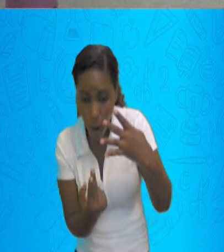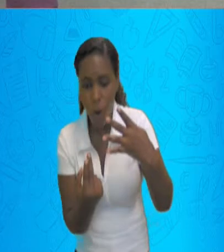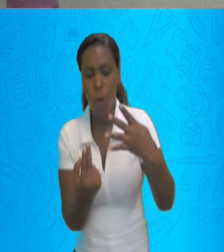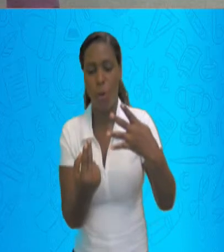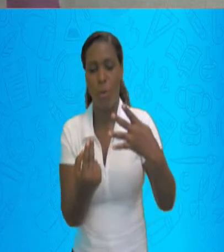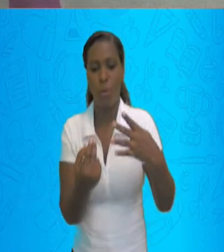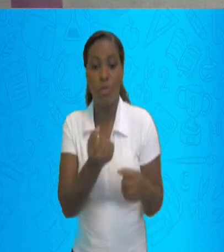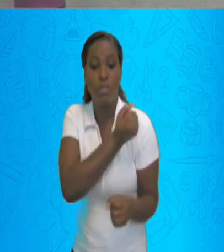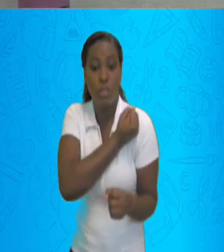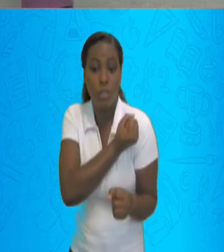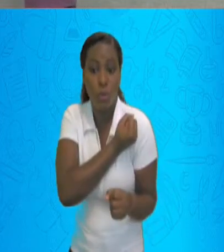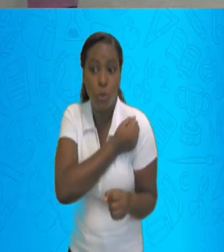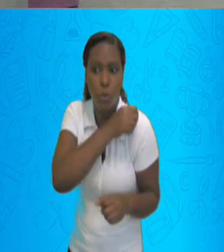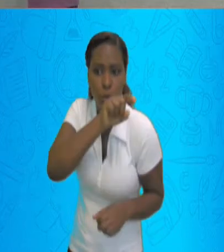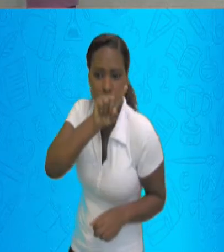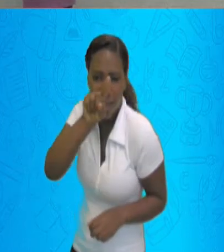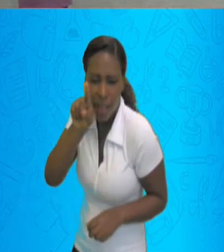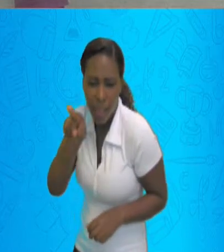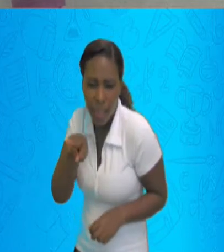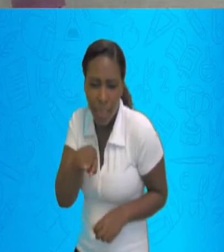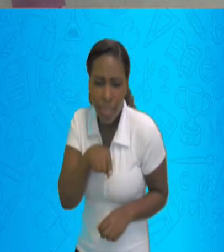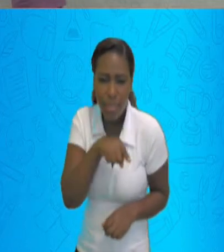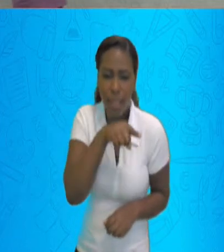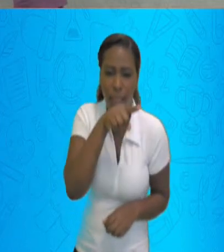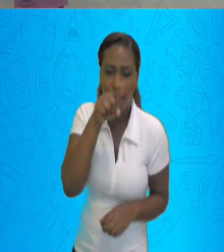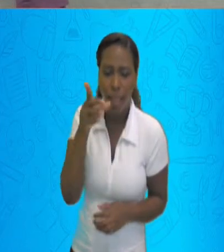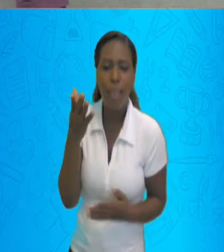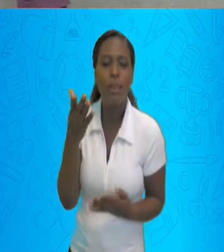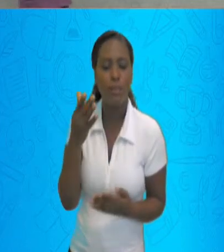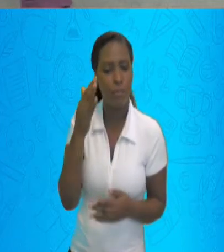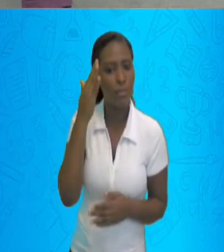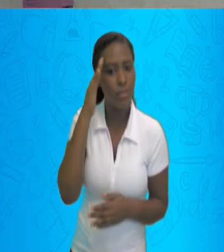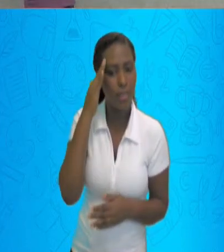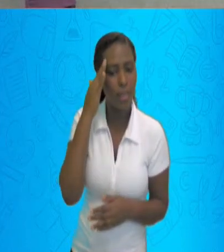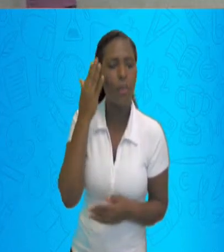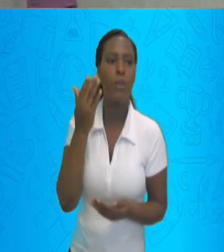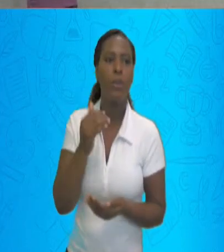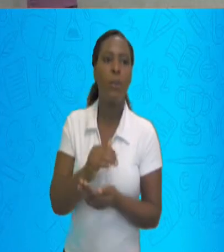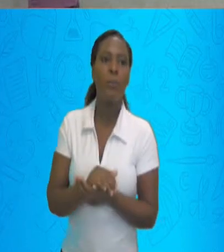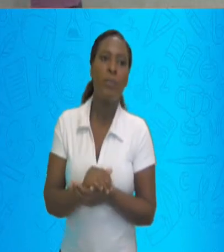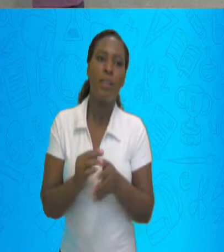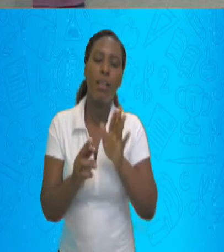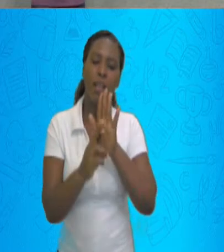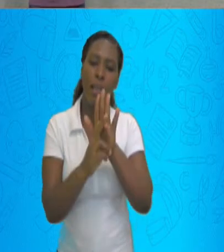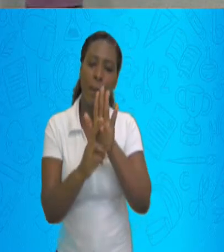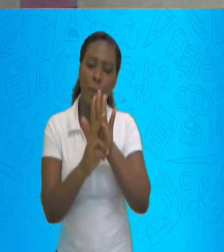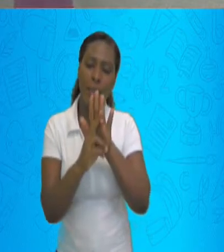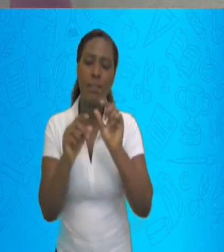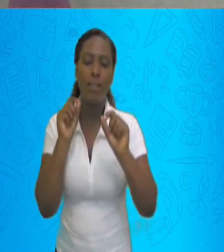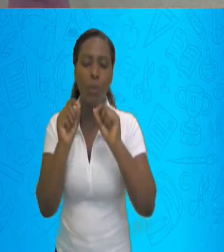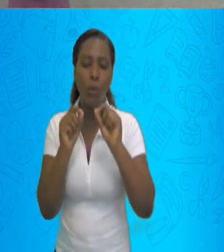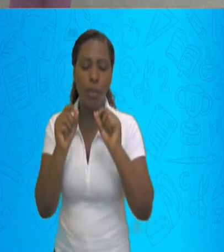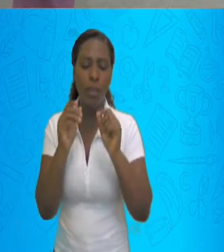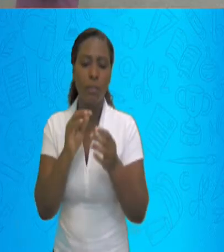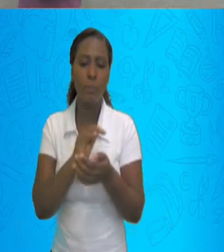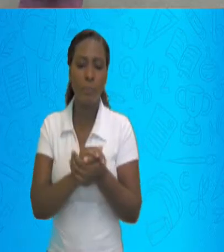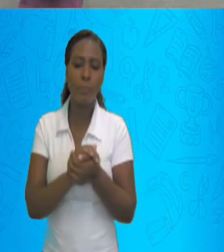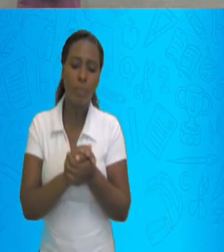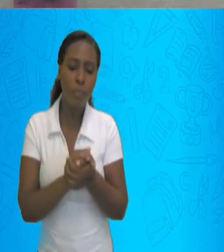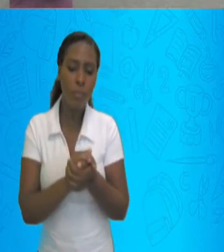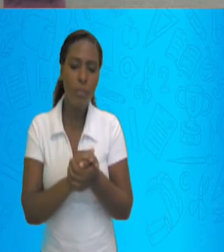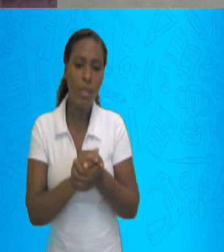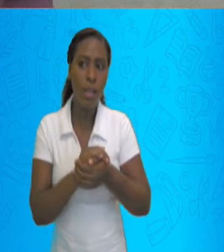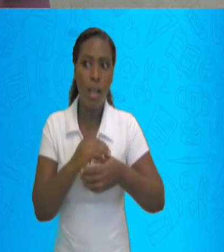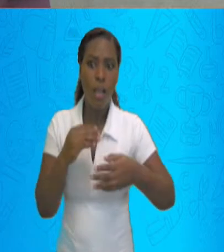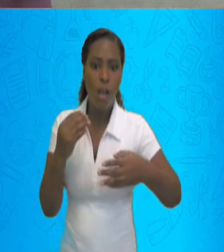os números inteiros, que representa uma parcela ou porção de um todo. Professor, me explica melhor. Vamos lá ver